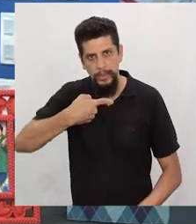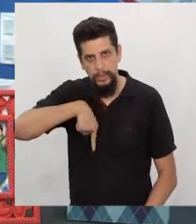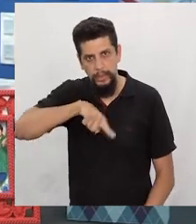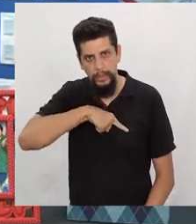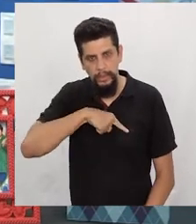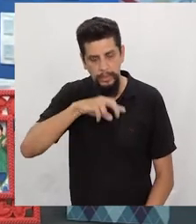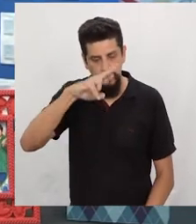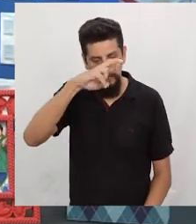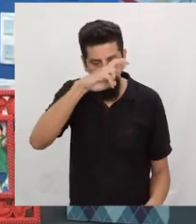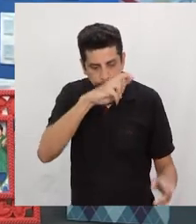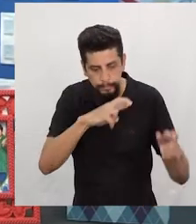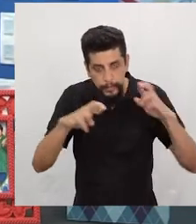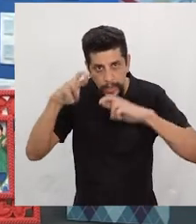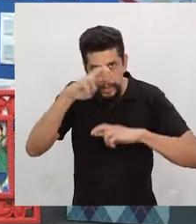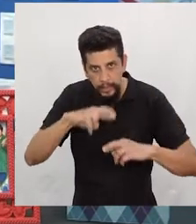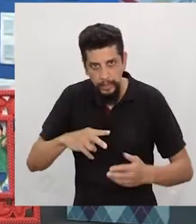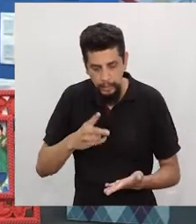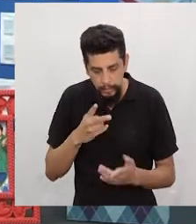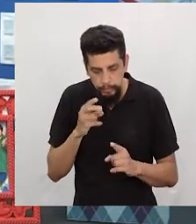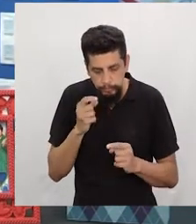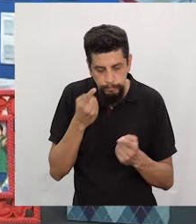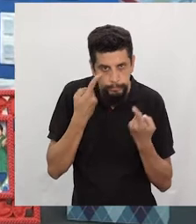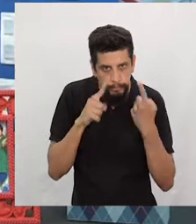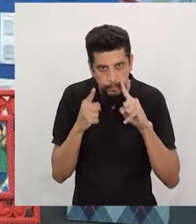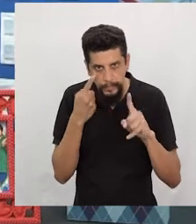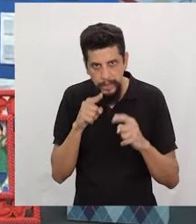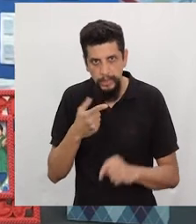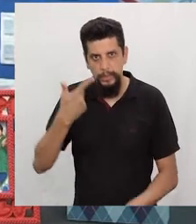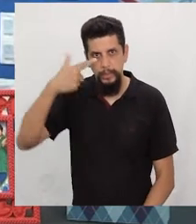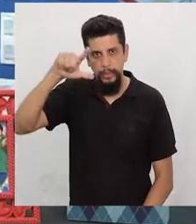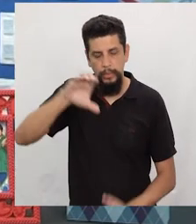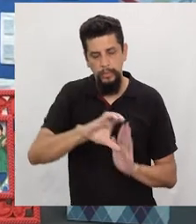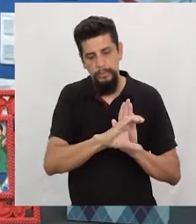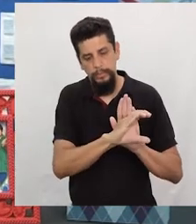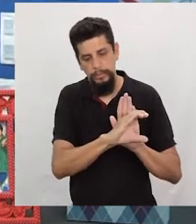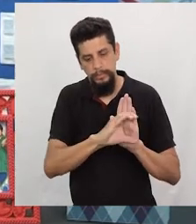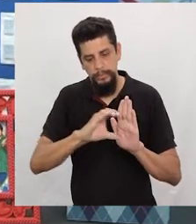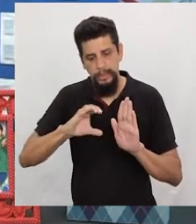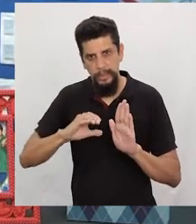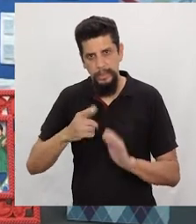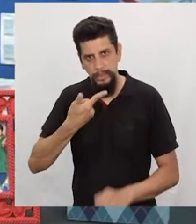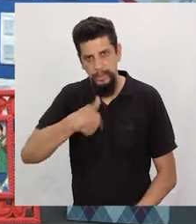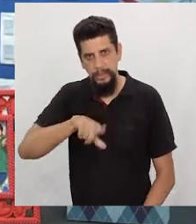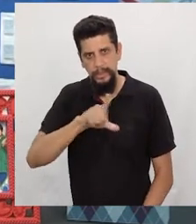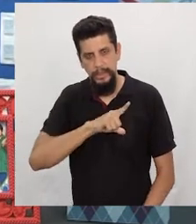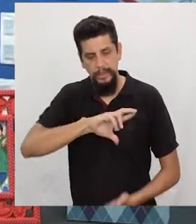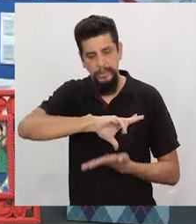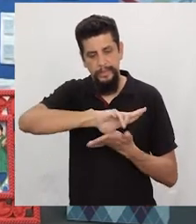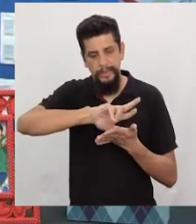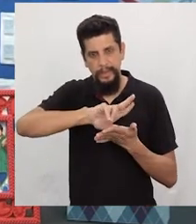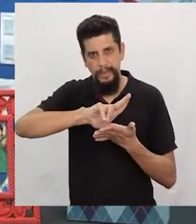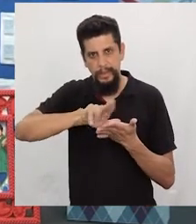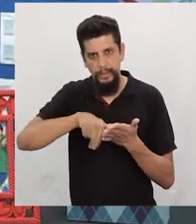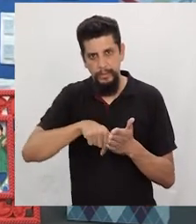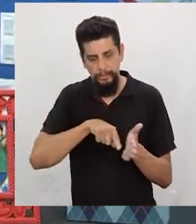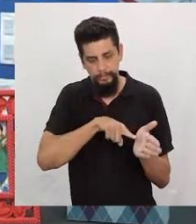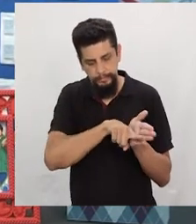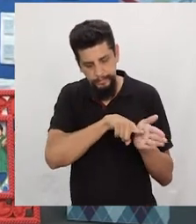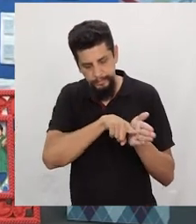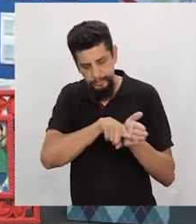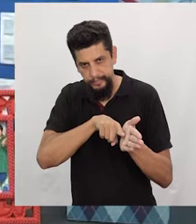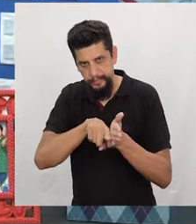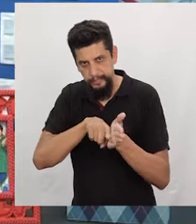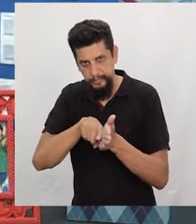nossos detetives irão investigar. Nos próximos capítulos, nós teremos várias outras